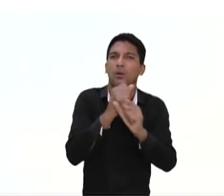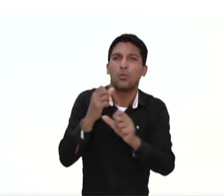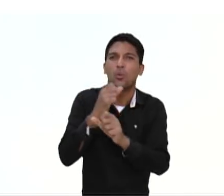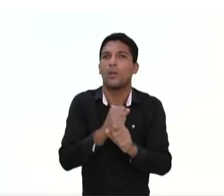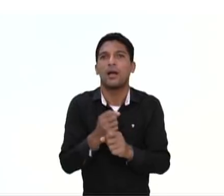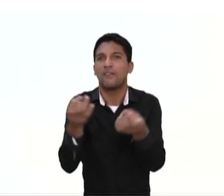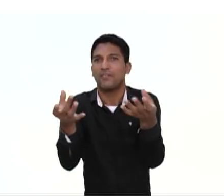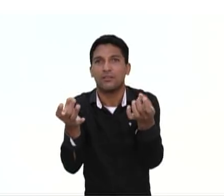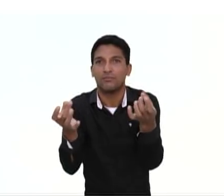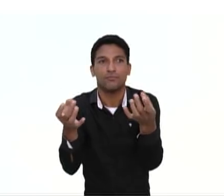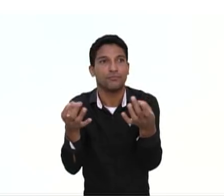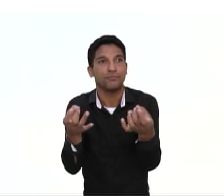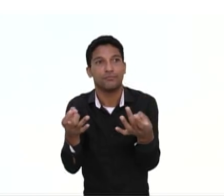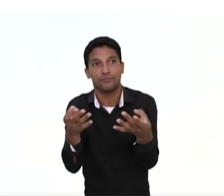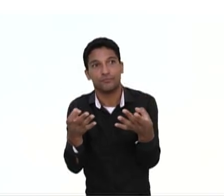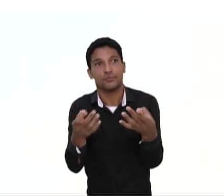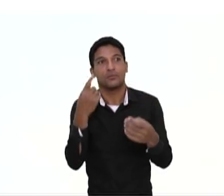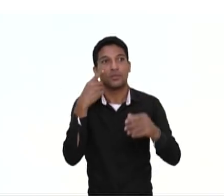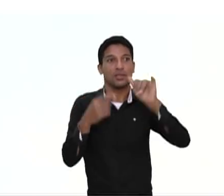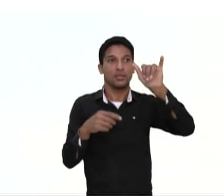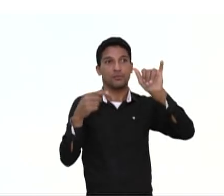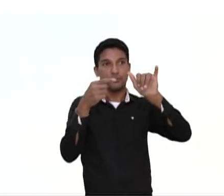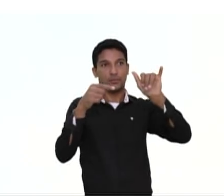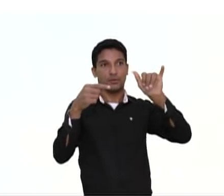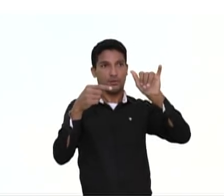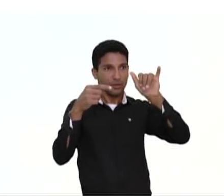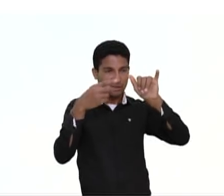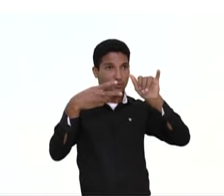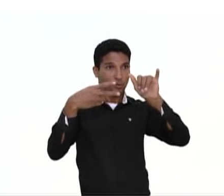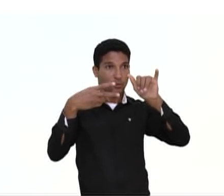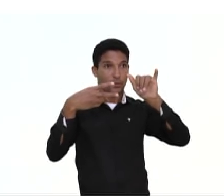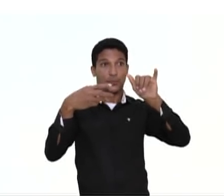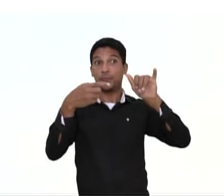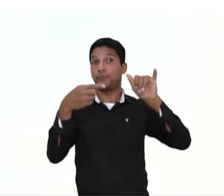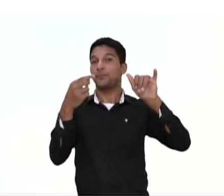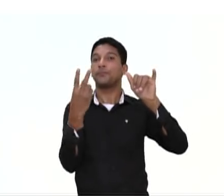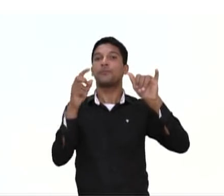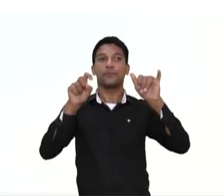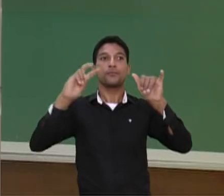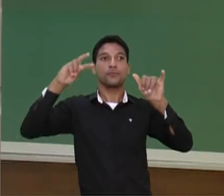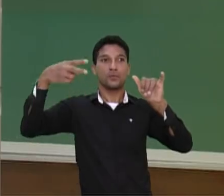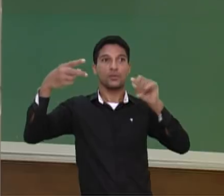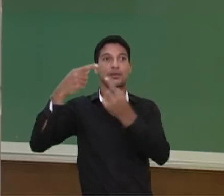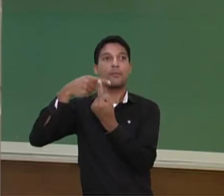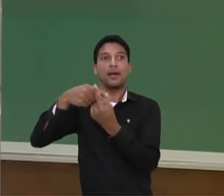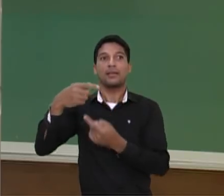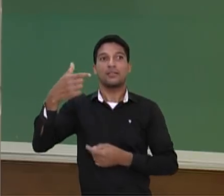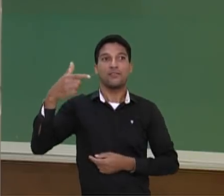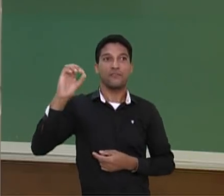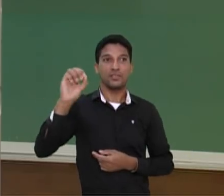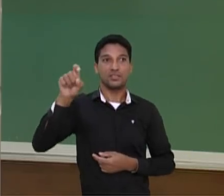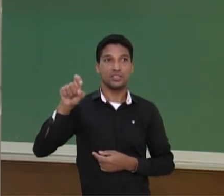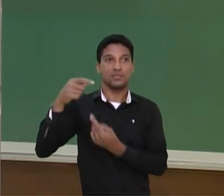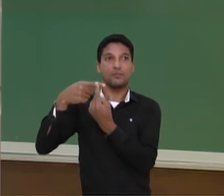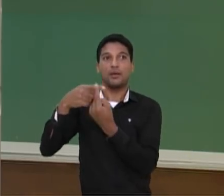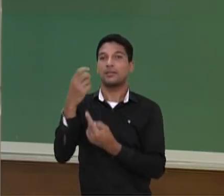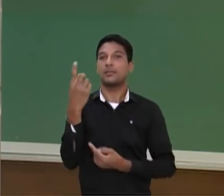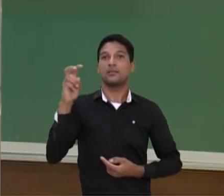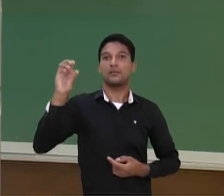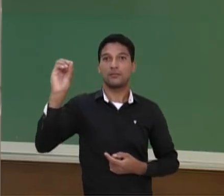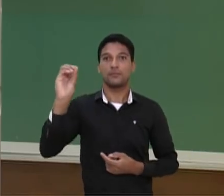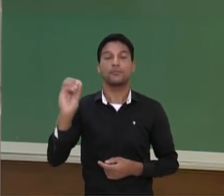+ 20x mais 150 e vamos observar o gráfico então veja bem ela tá terminando a